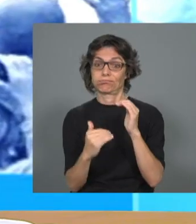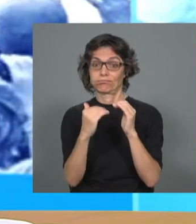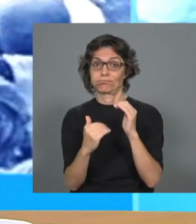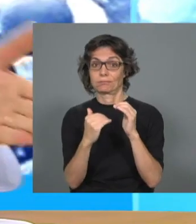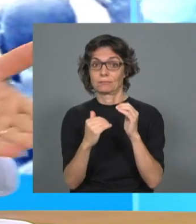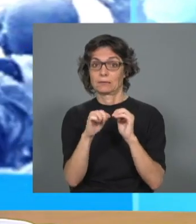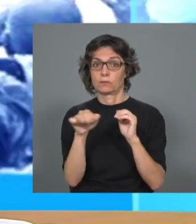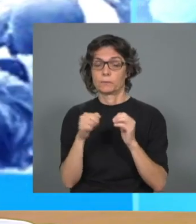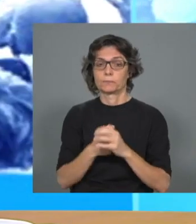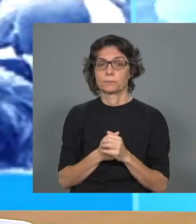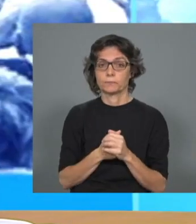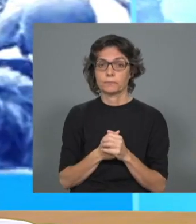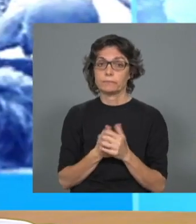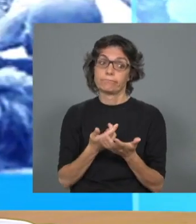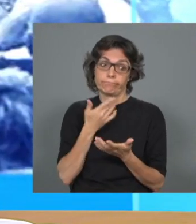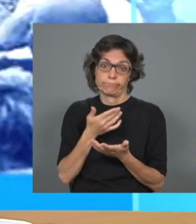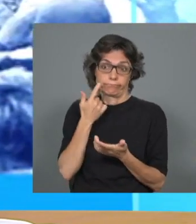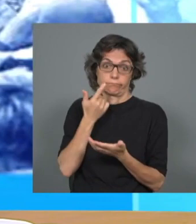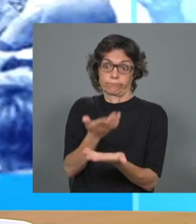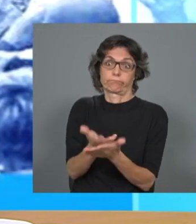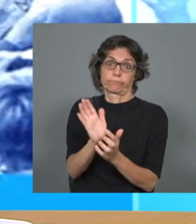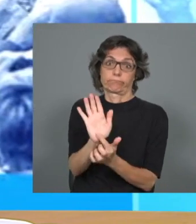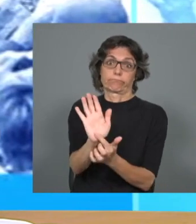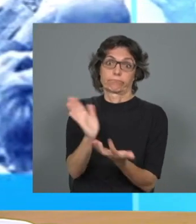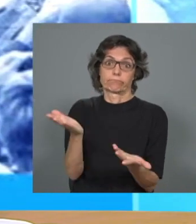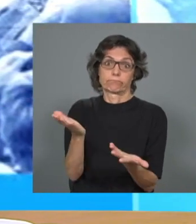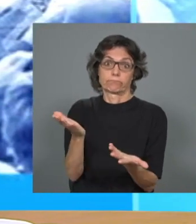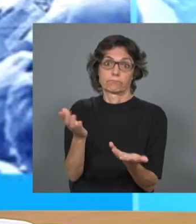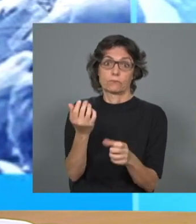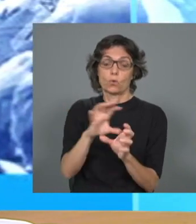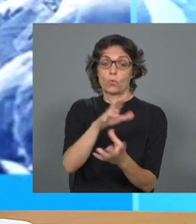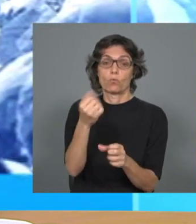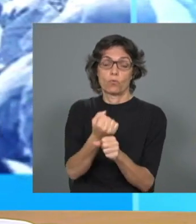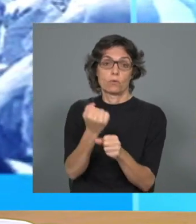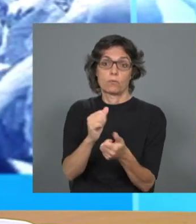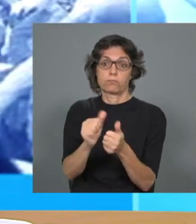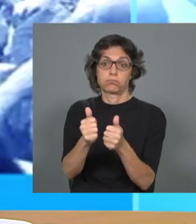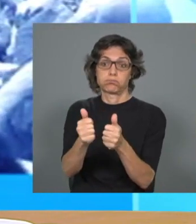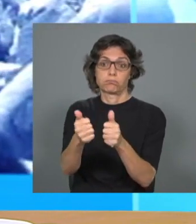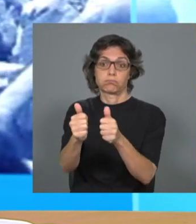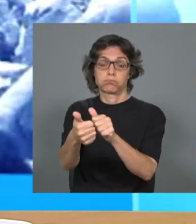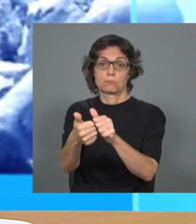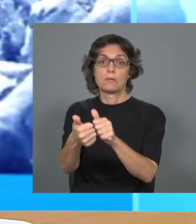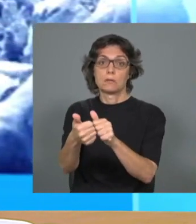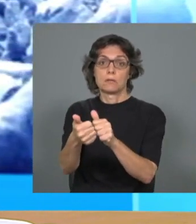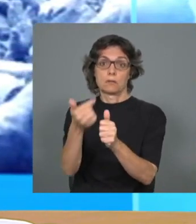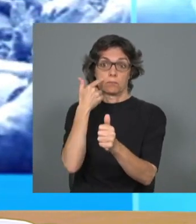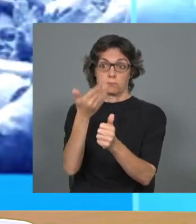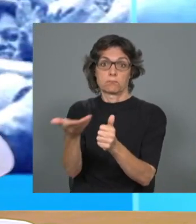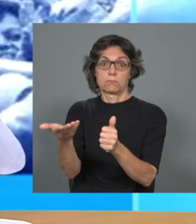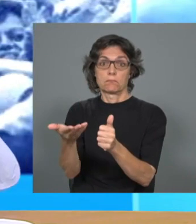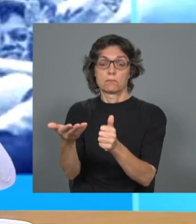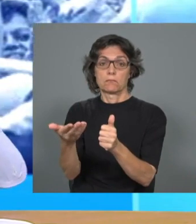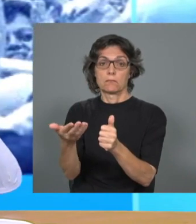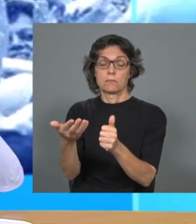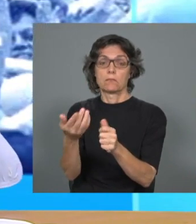a experiência tem-nos dito isso. O mundo do trabalho está numa mutação constante. Aquilo que